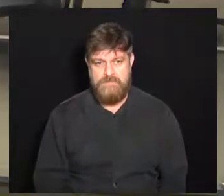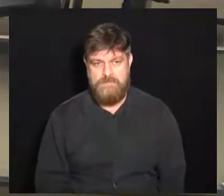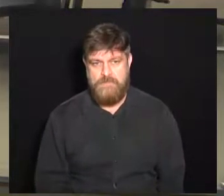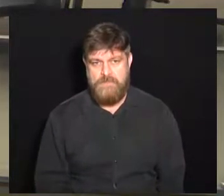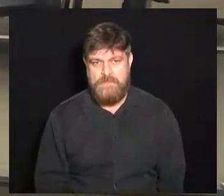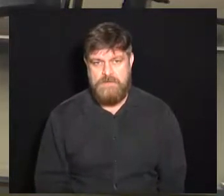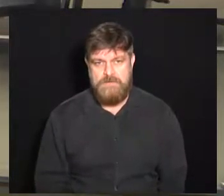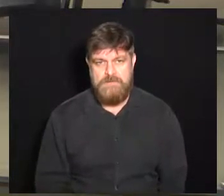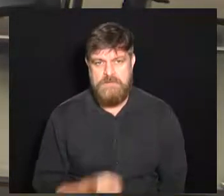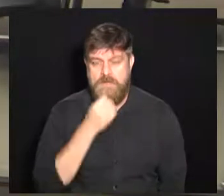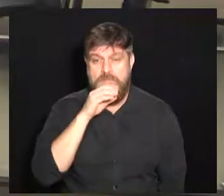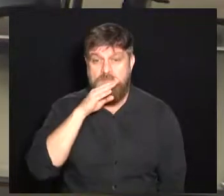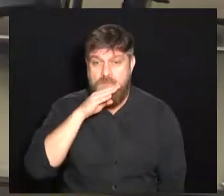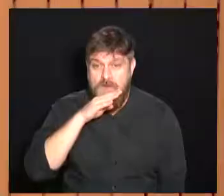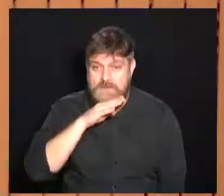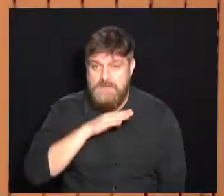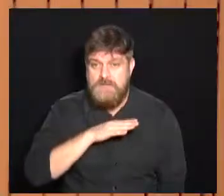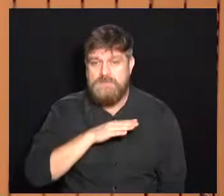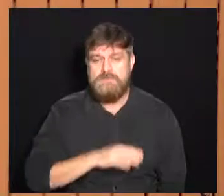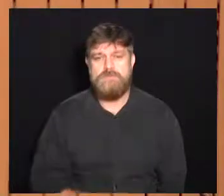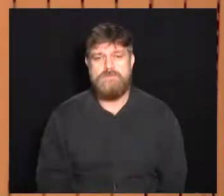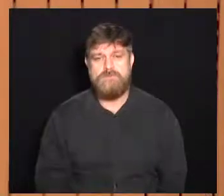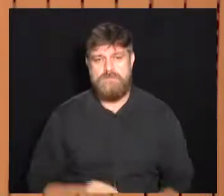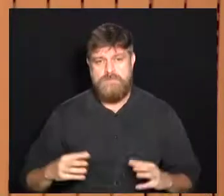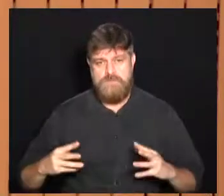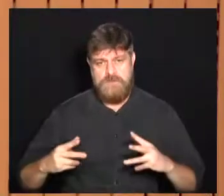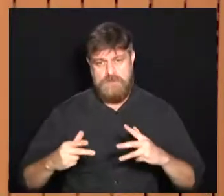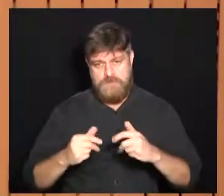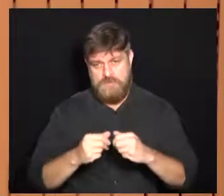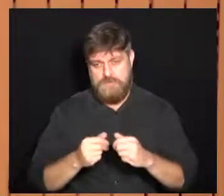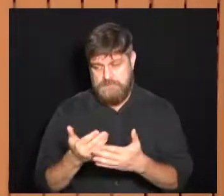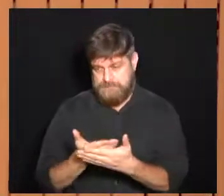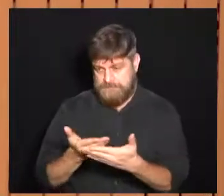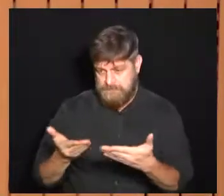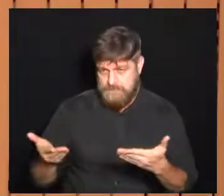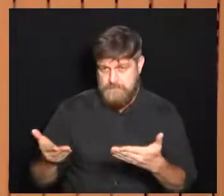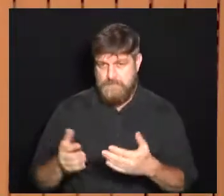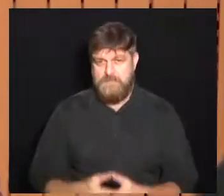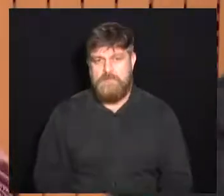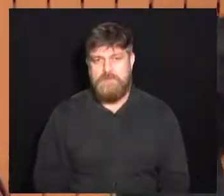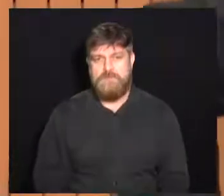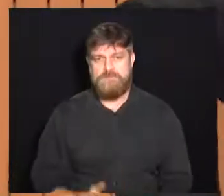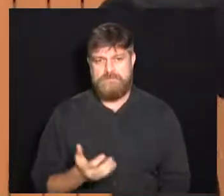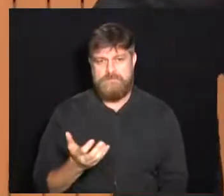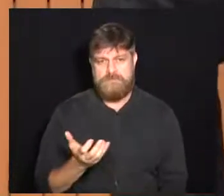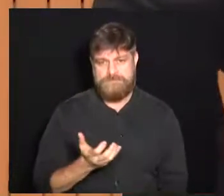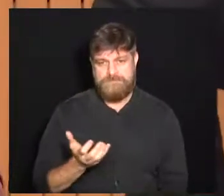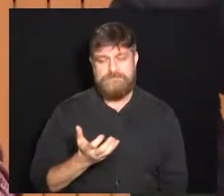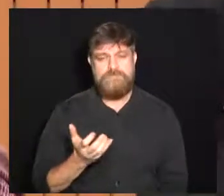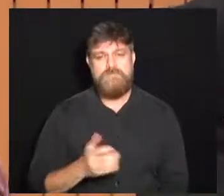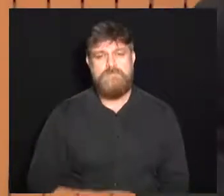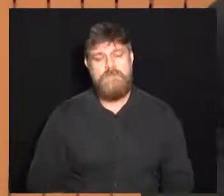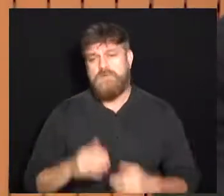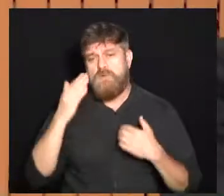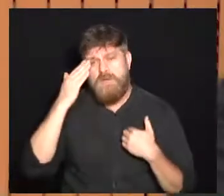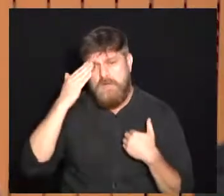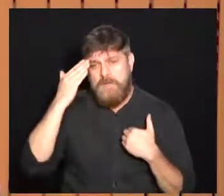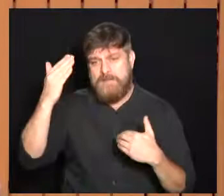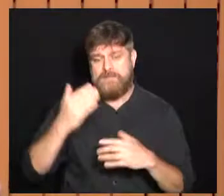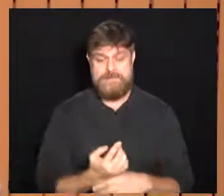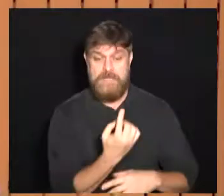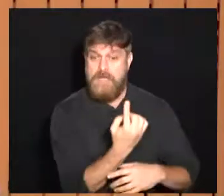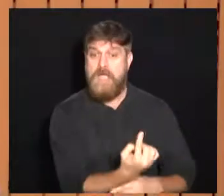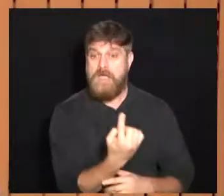Bom, gente, boa tarde. Boa tarde a todas, boa tarde a todos. Eu quero agradecer a presença